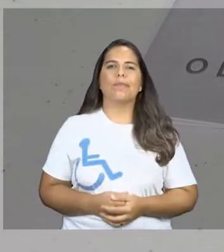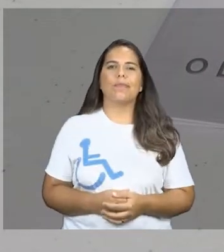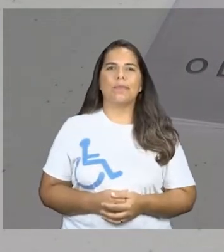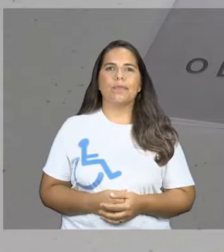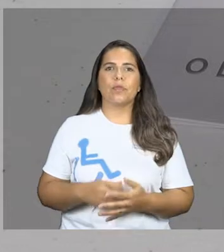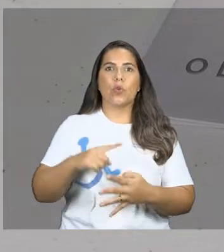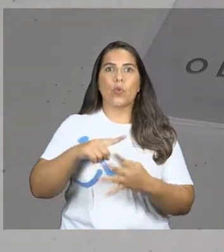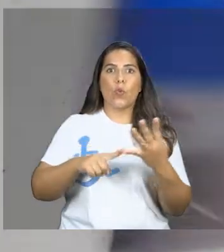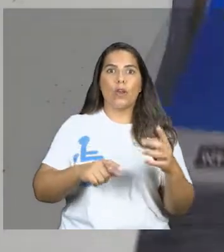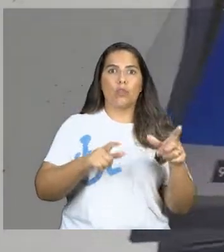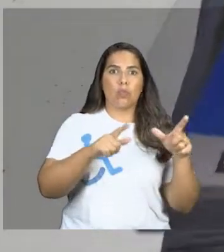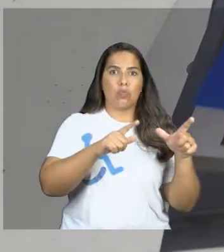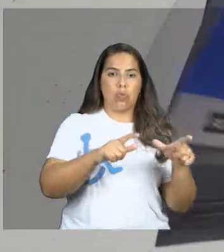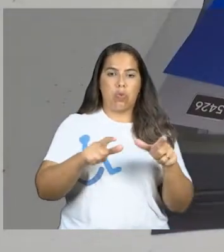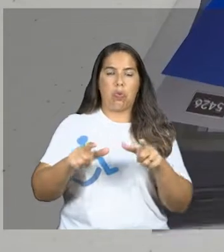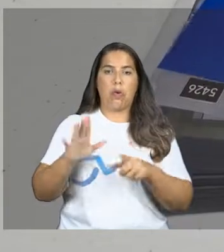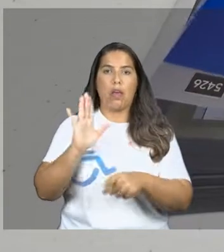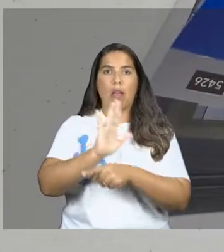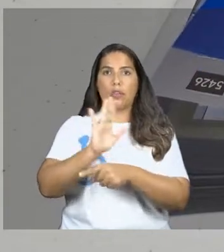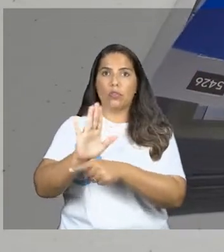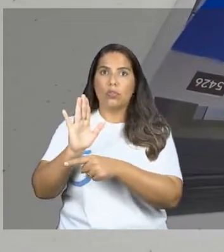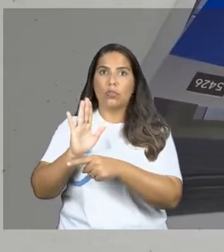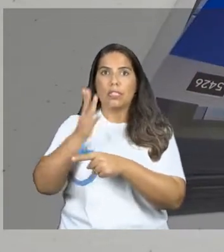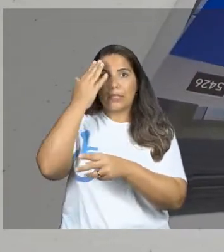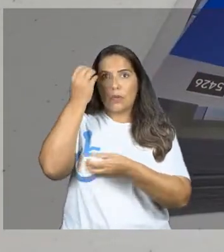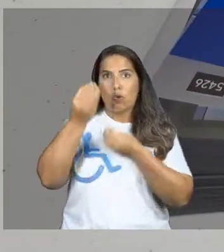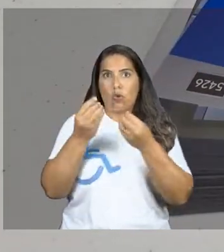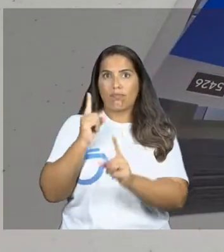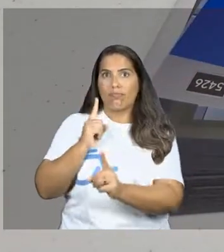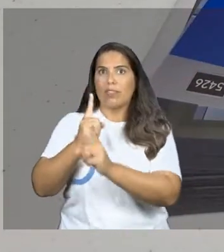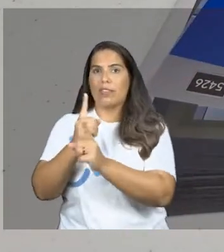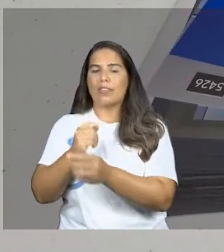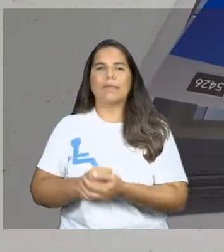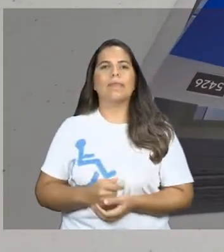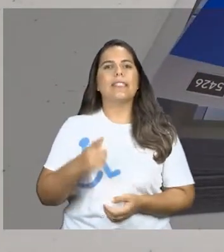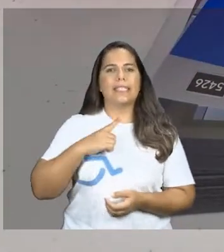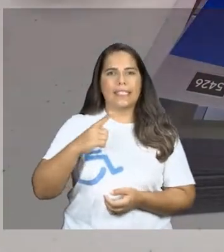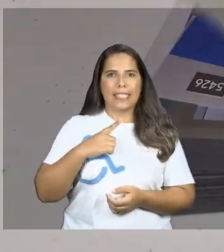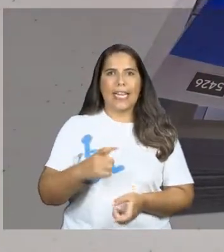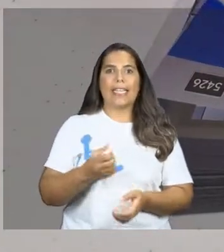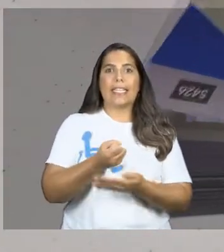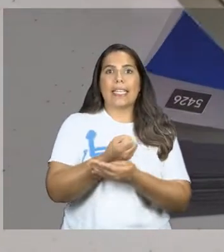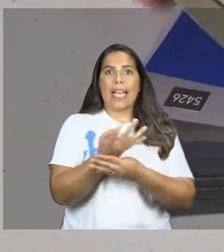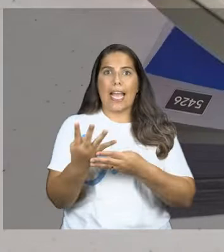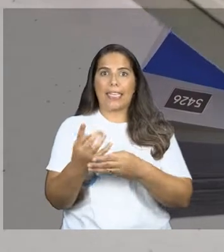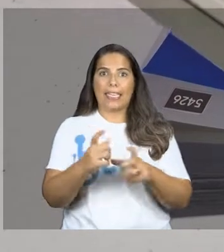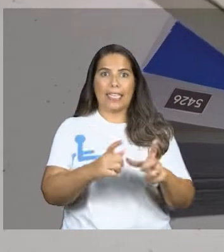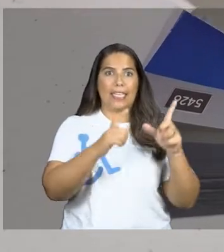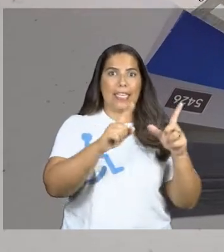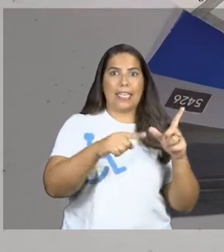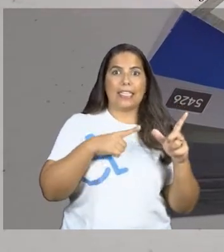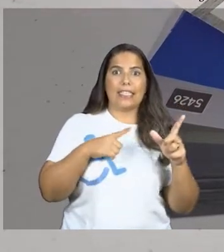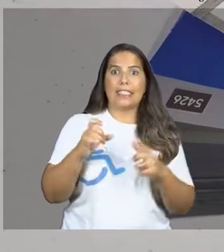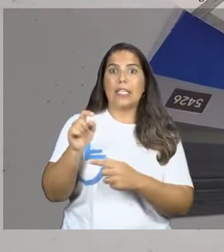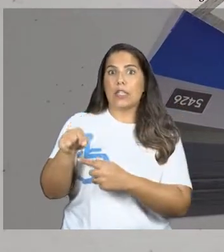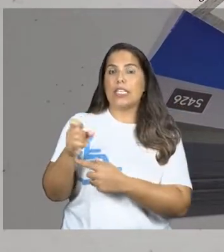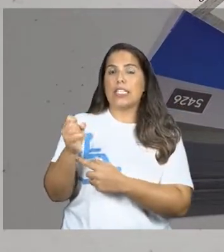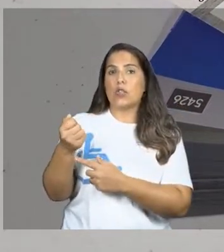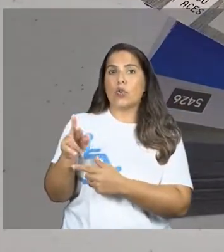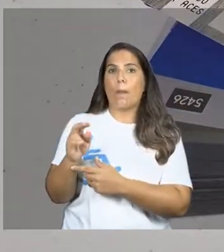4 posters para te ajudar a desvendar os mistérios. Também temos as cartas grandes e o sensor de